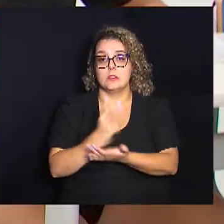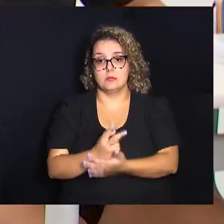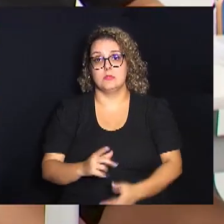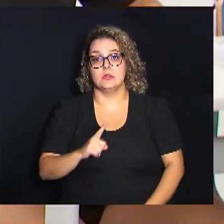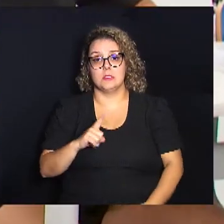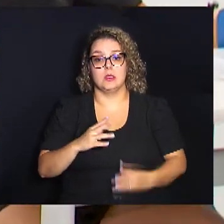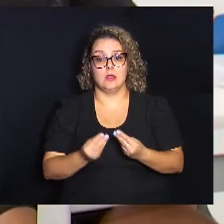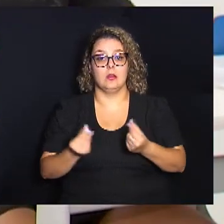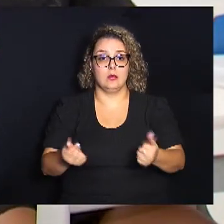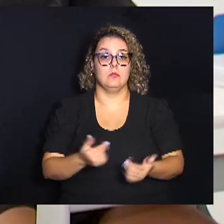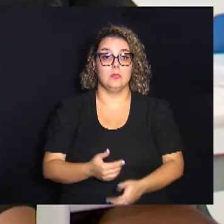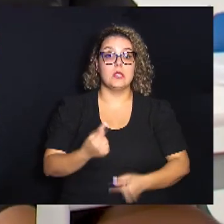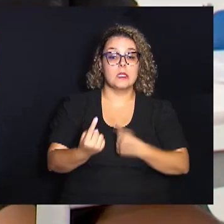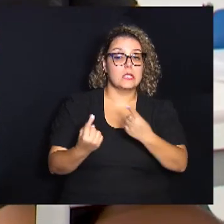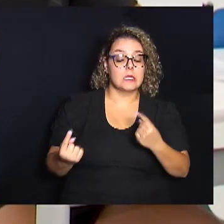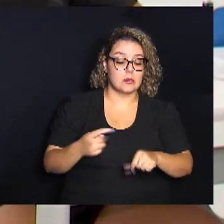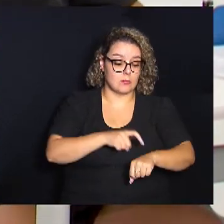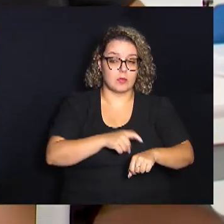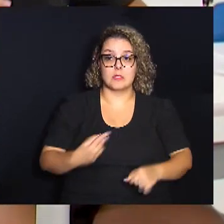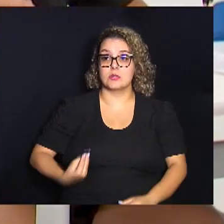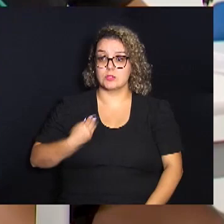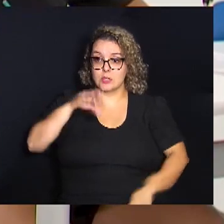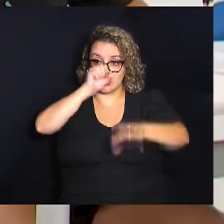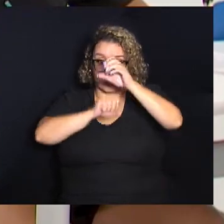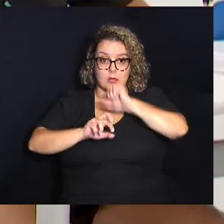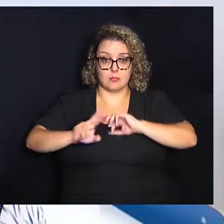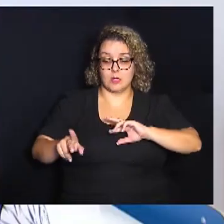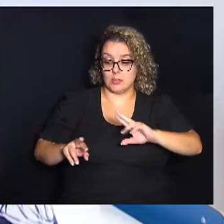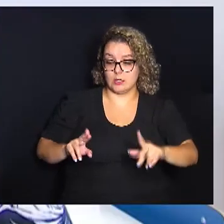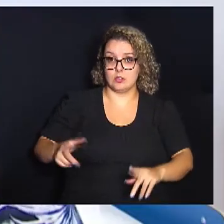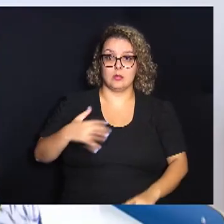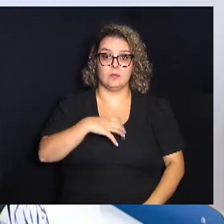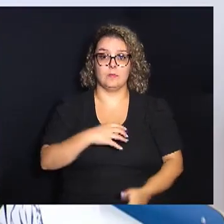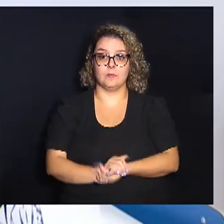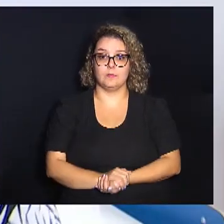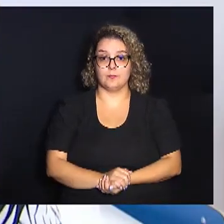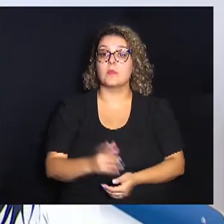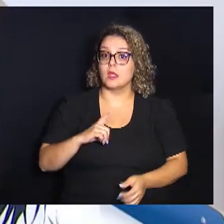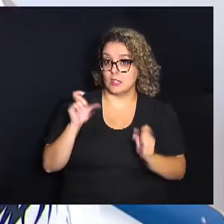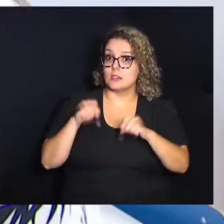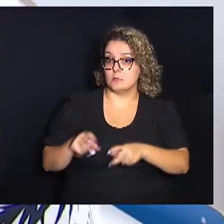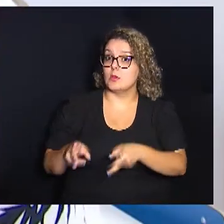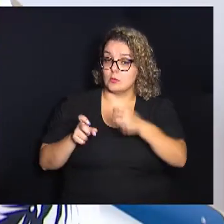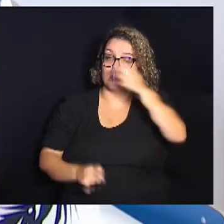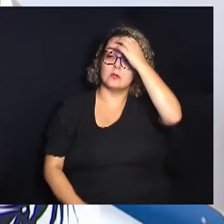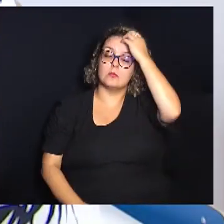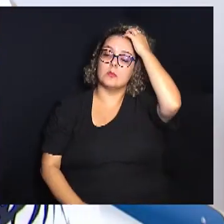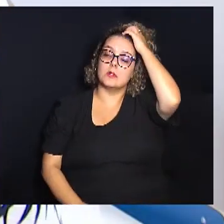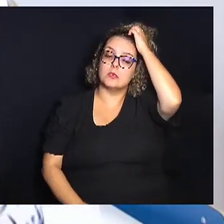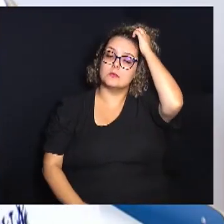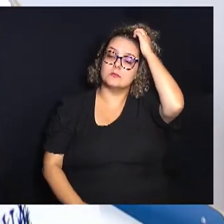né? Em cada fase da vida, o aprendizado acontece de diferentes formas. Tem sim. Uma coisa que a gente percebe bastante,